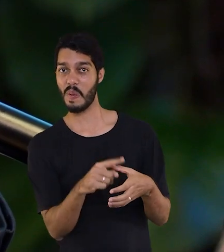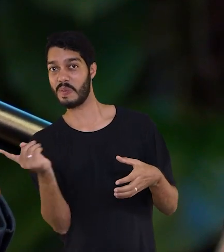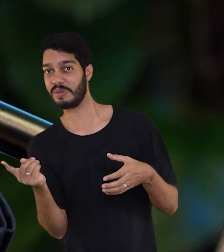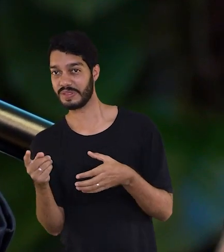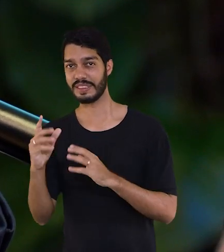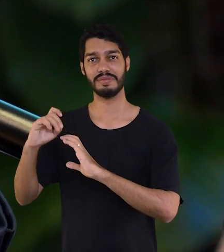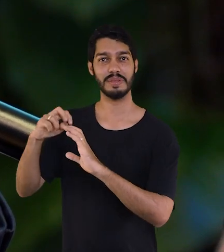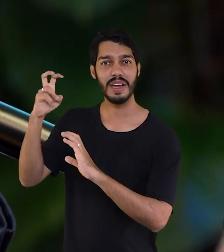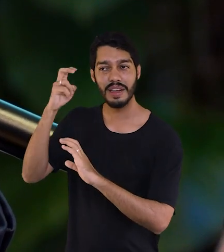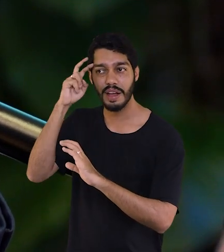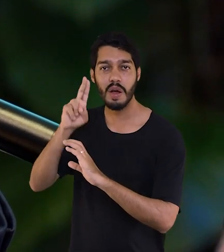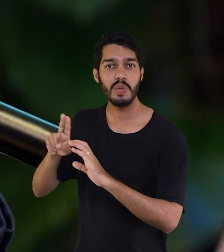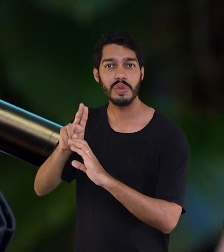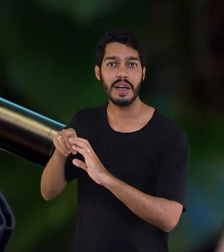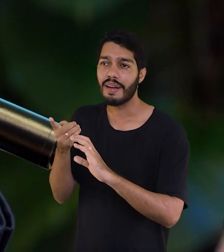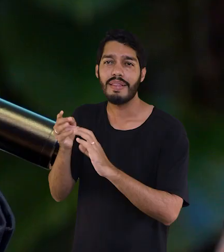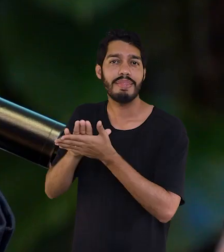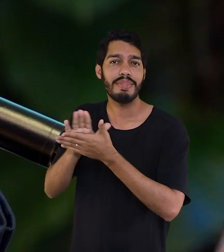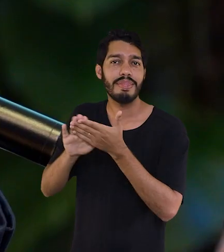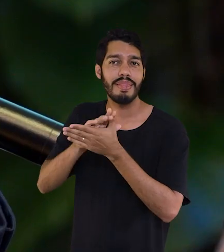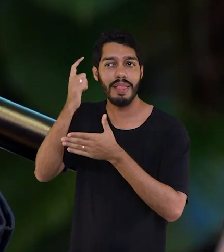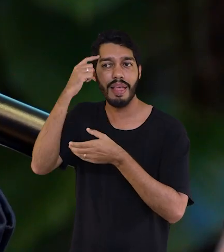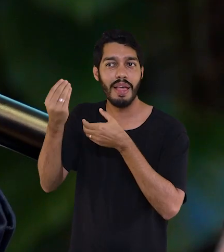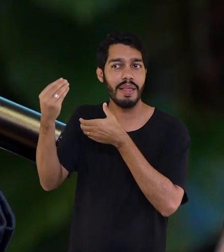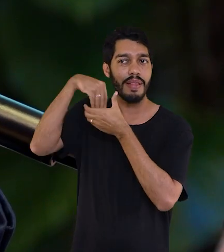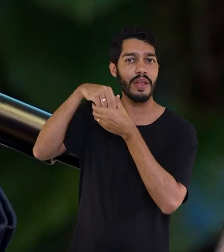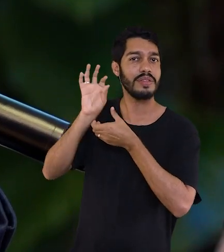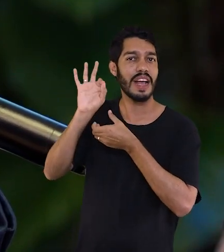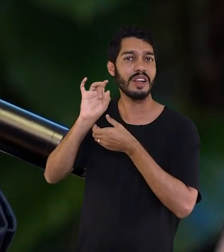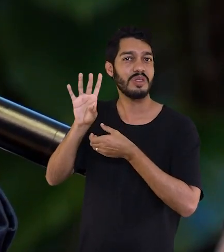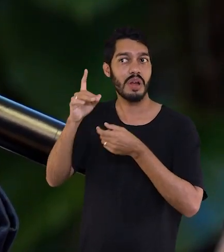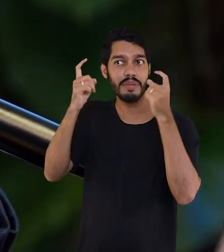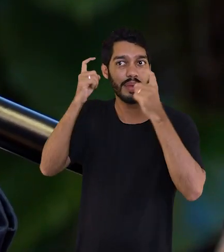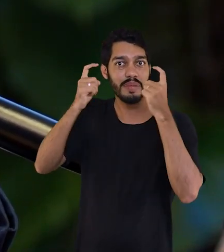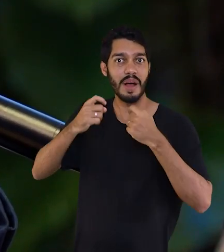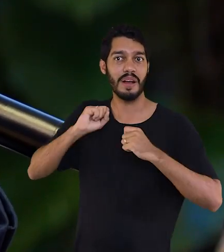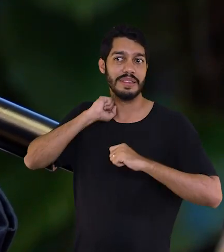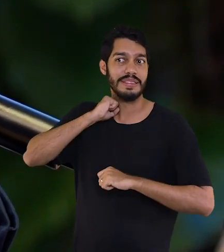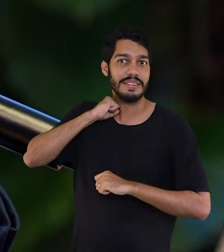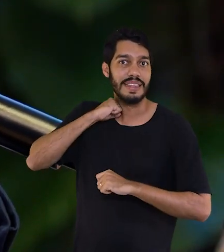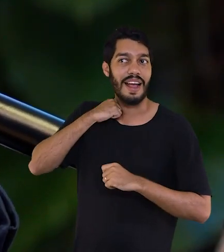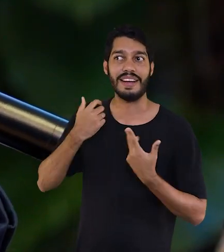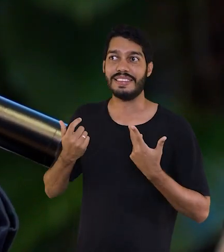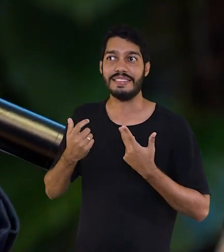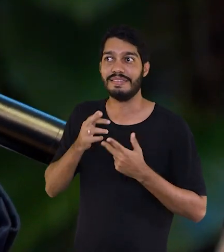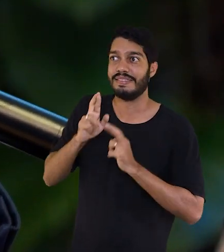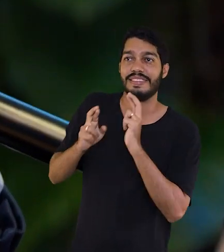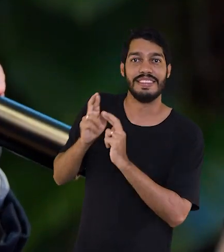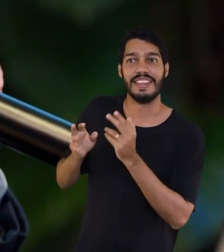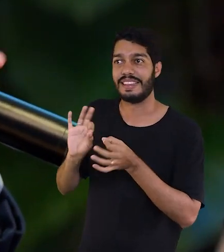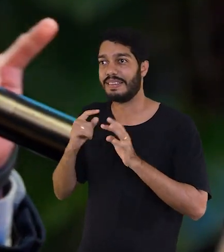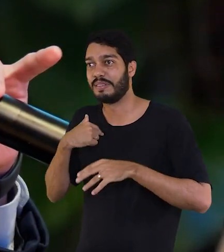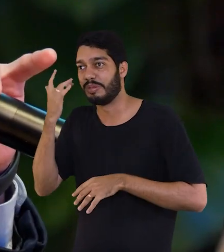aquele fator histórico. Agora, o grupo que usou a inteligência artificial, absolutamente nada. Quase que não pingou. Pingou aqui de dúvida, preocupação,